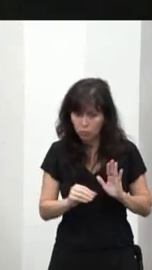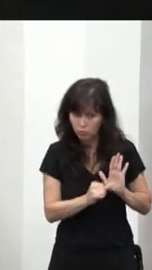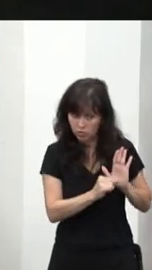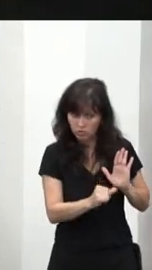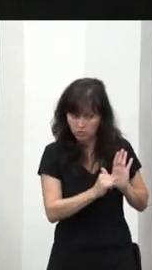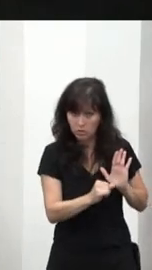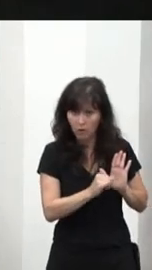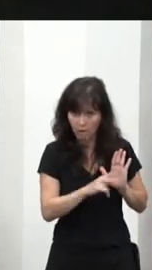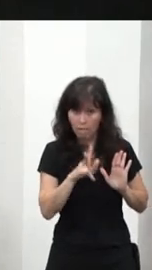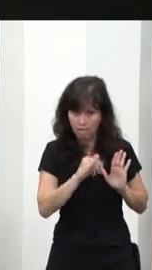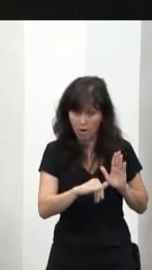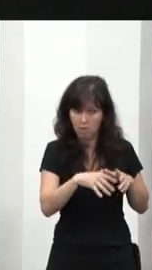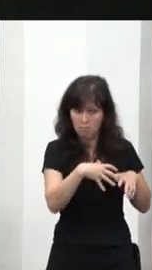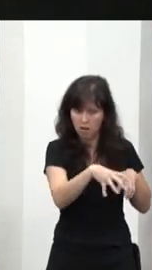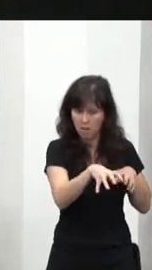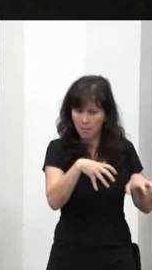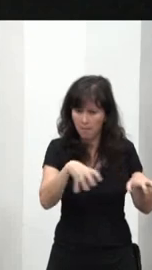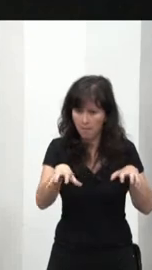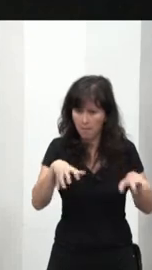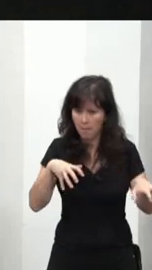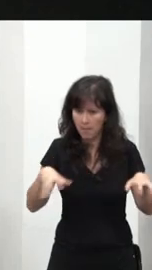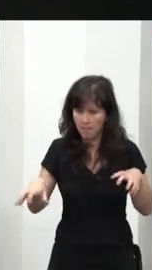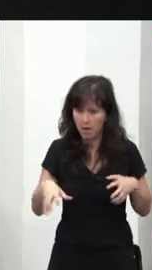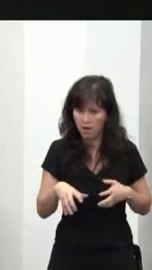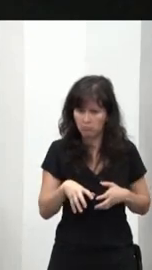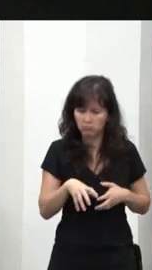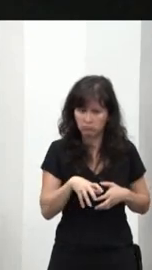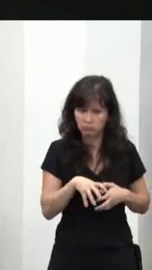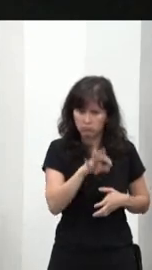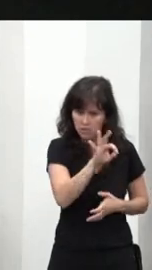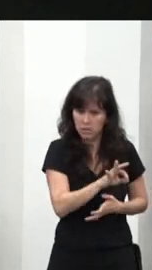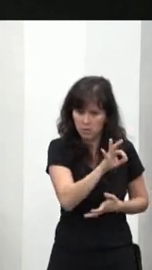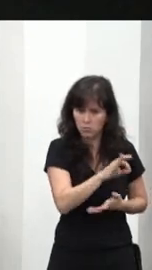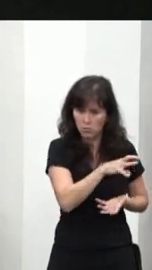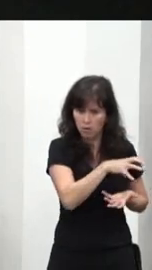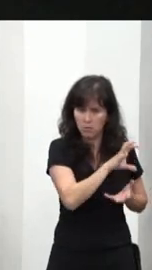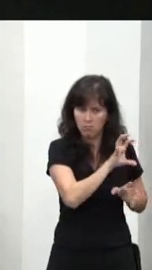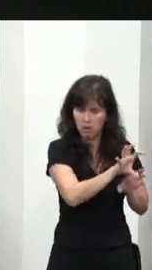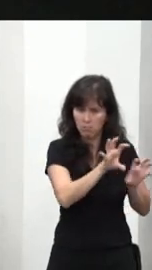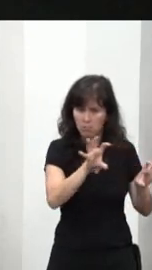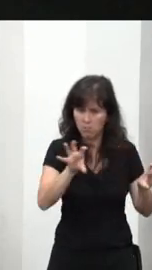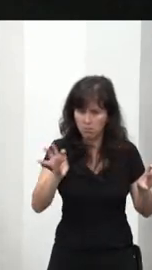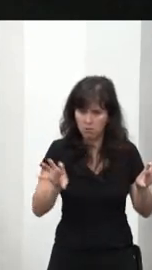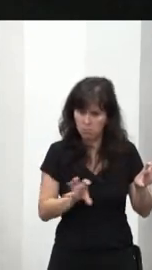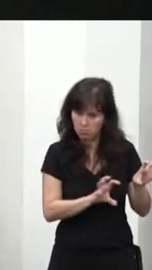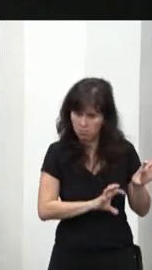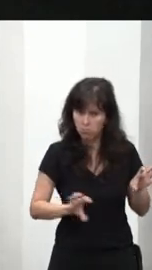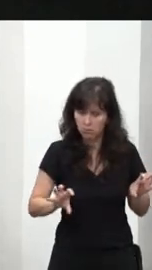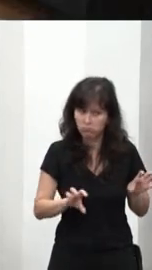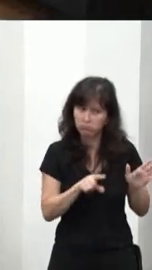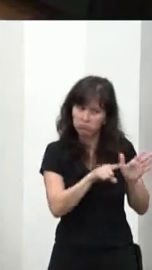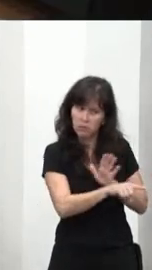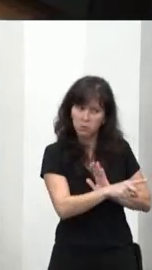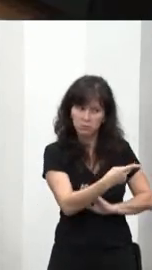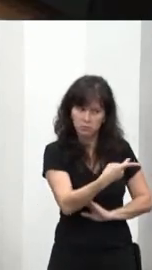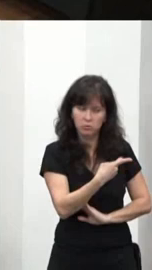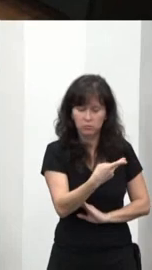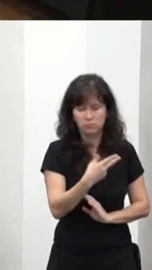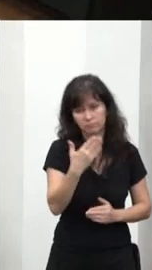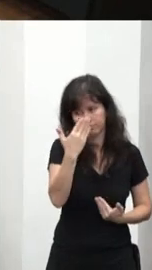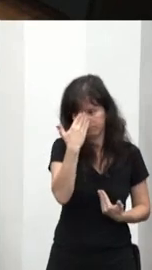descentralização com cotas de mesorregiões fica a questão para os dois e muito obrigado